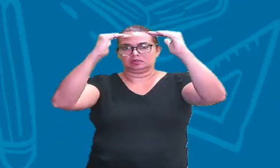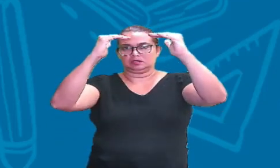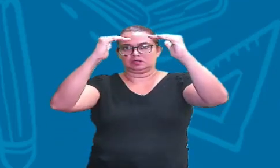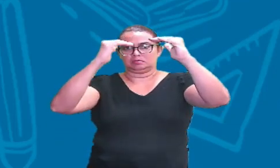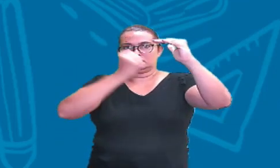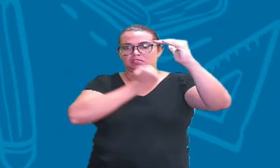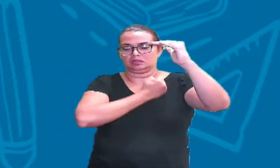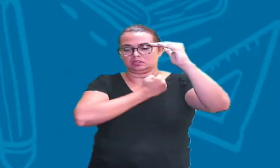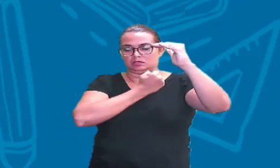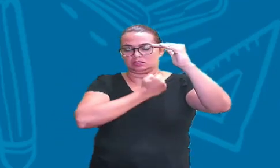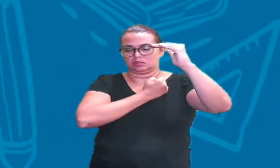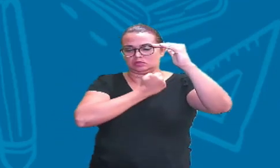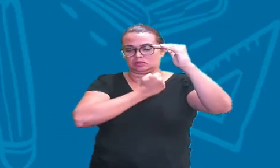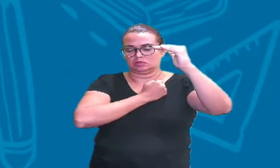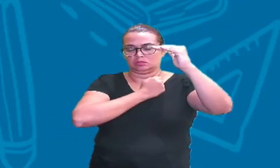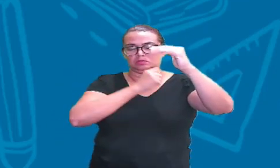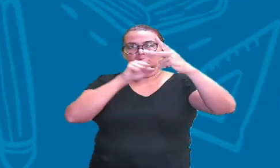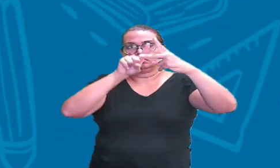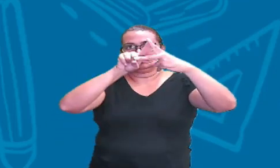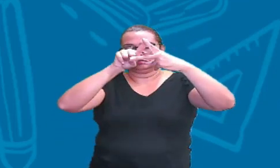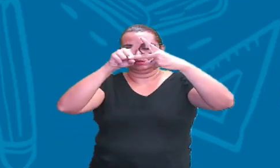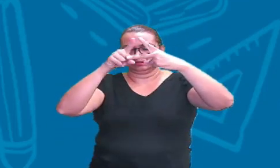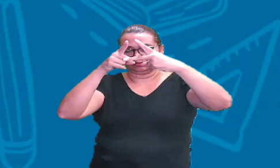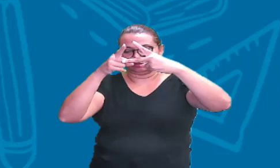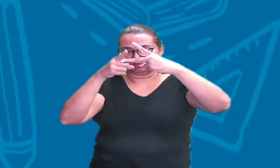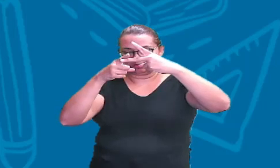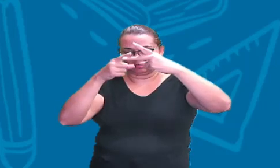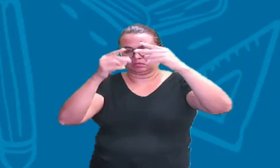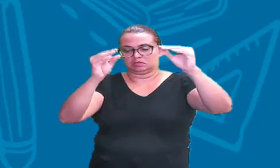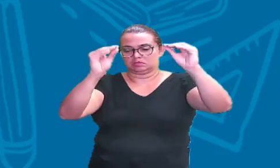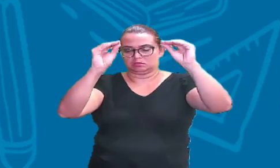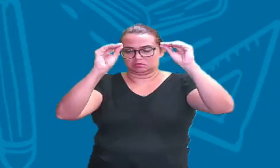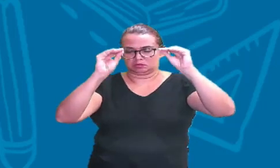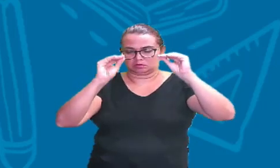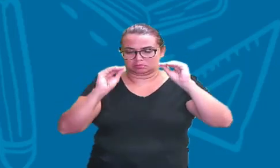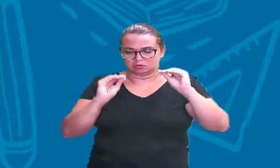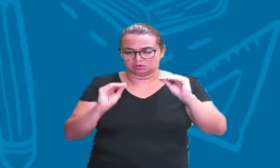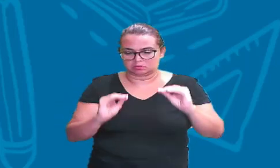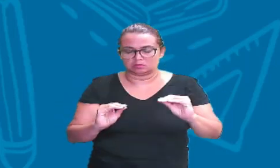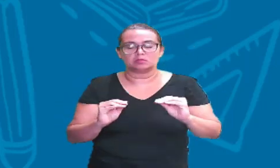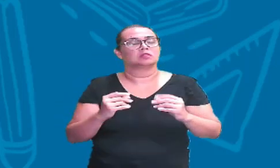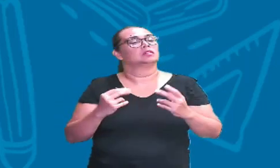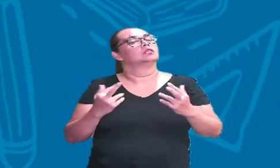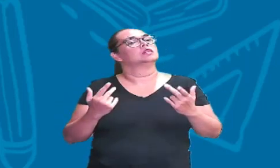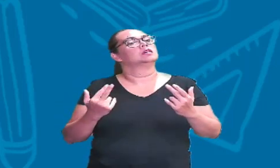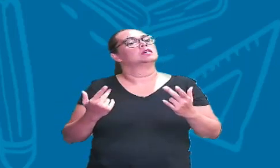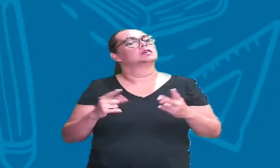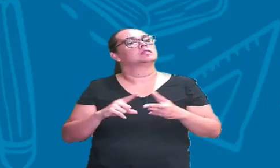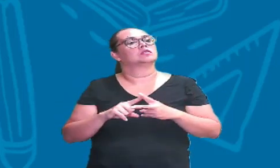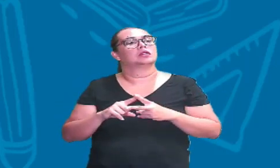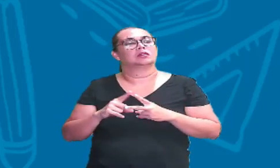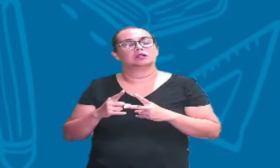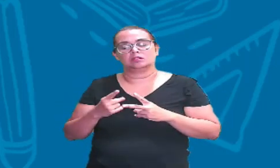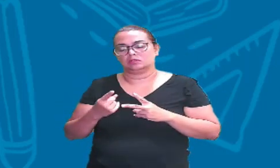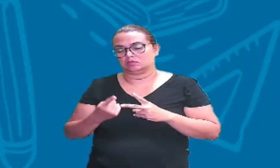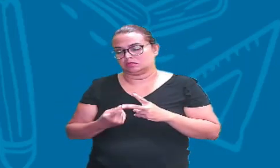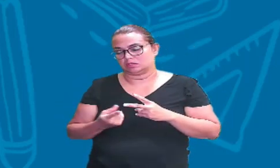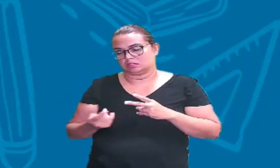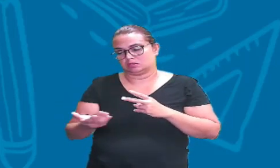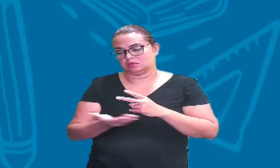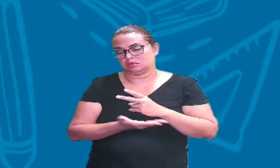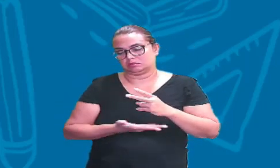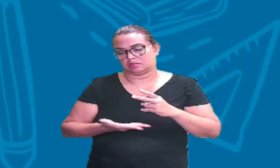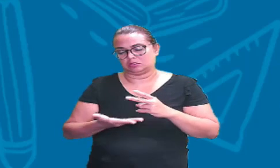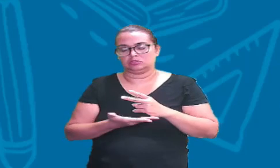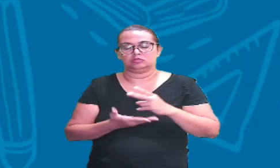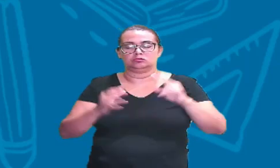do ângulo de cima, da reta de cima, torna-se igual à medida do ângulo